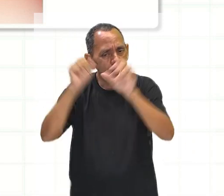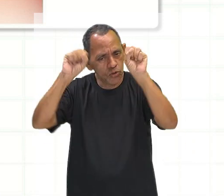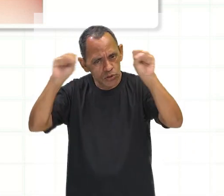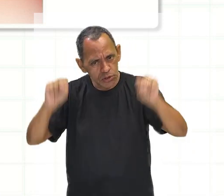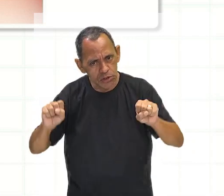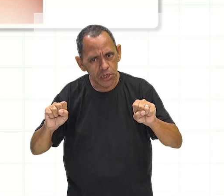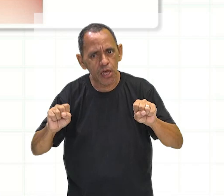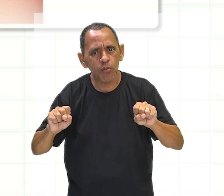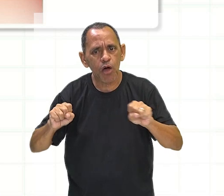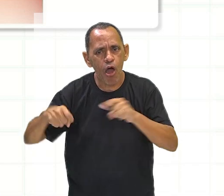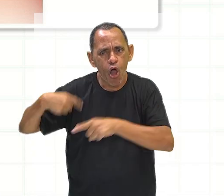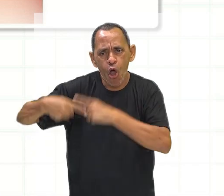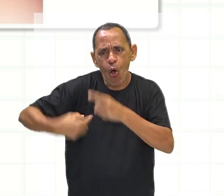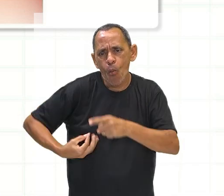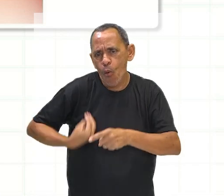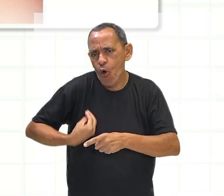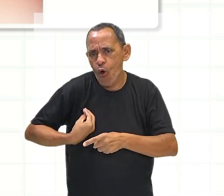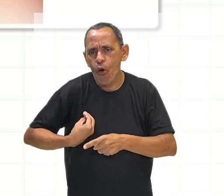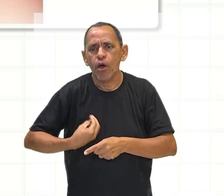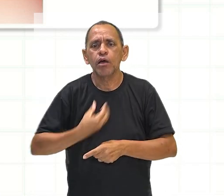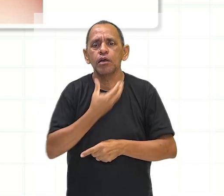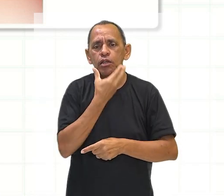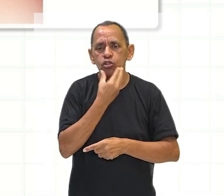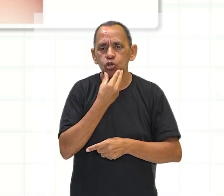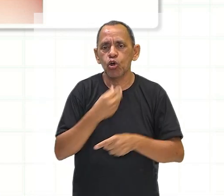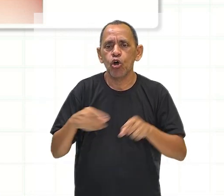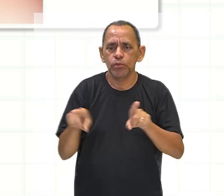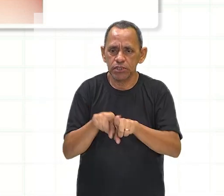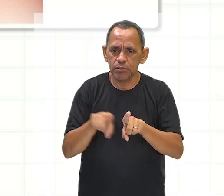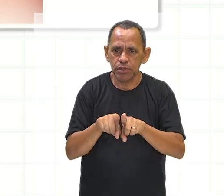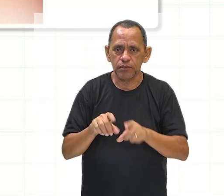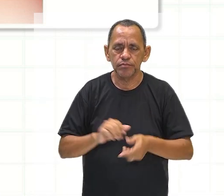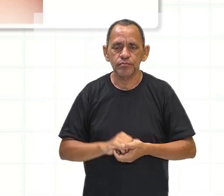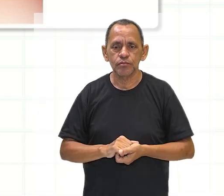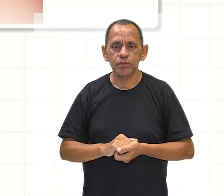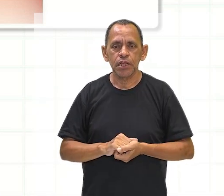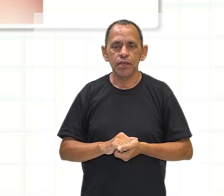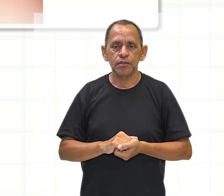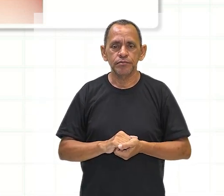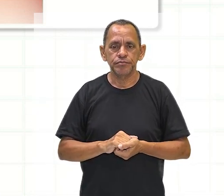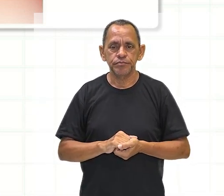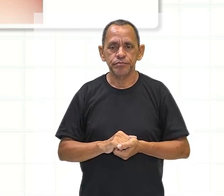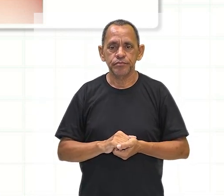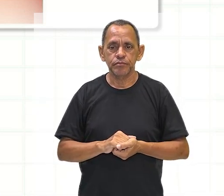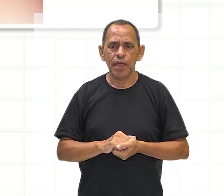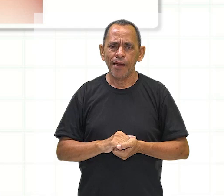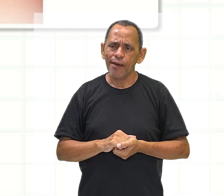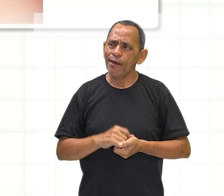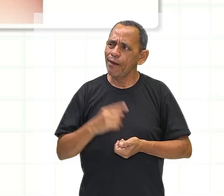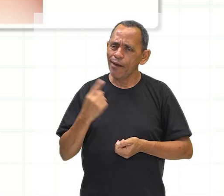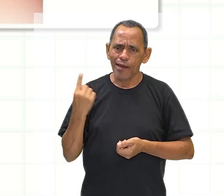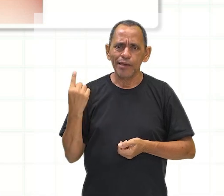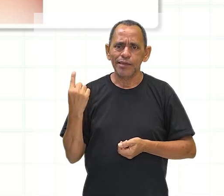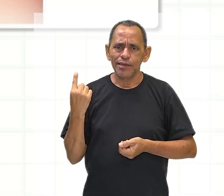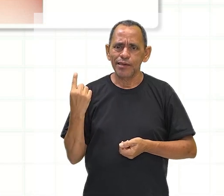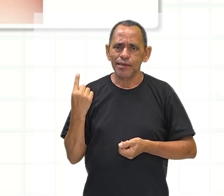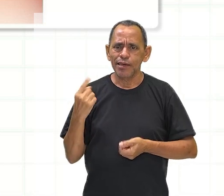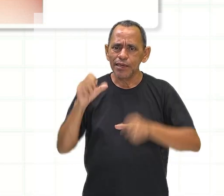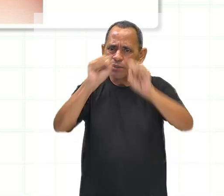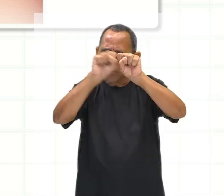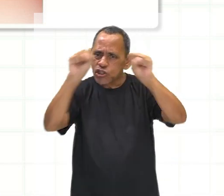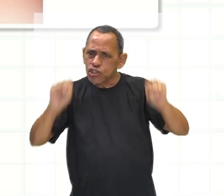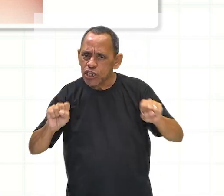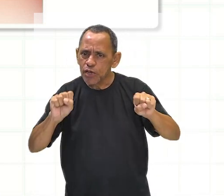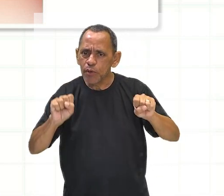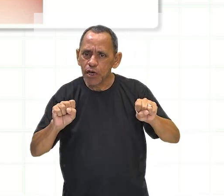estiverem estudando sobre o sistema reprodutor feminino, vocês vão ver que tem uma diferença aí, né? Somente nos homens ela vai servir aí para essas